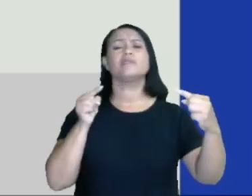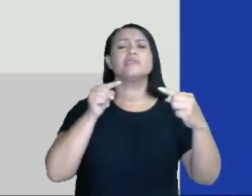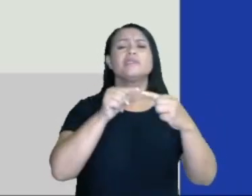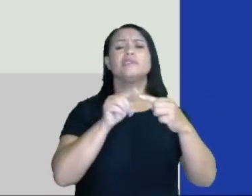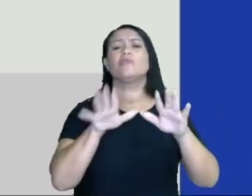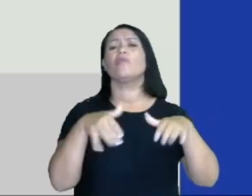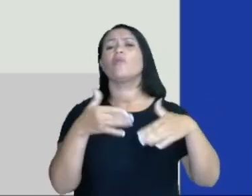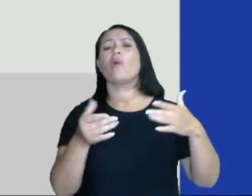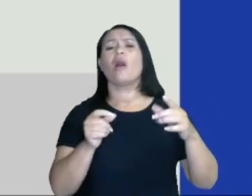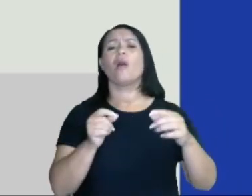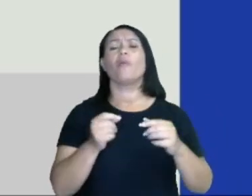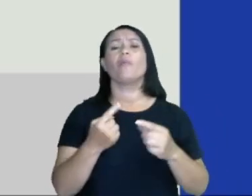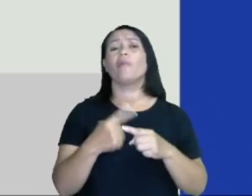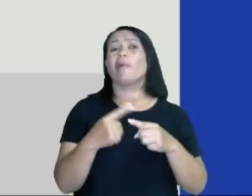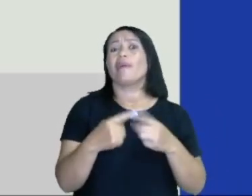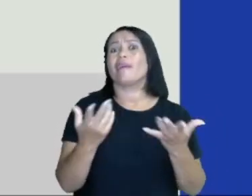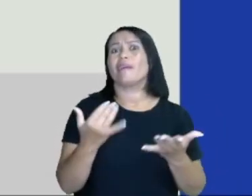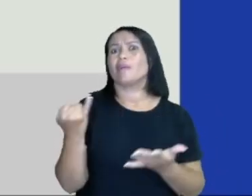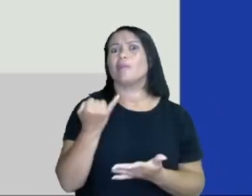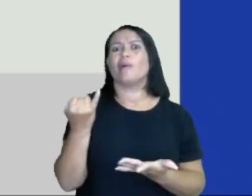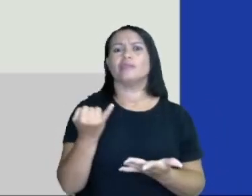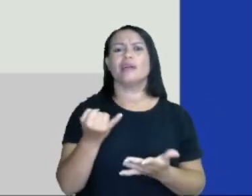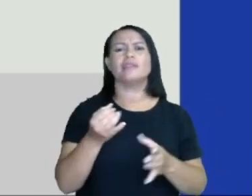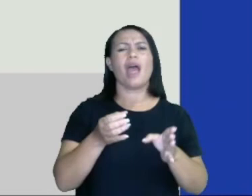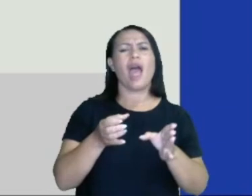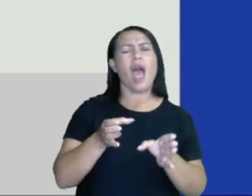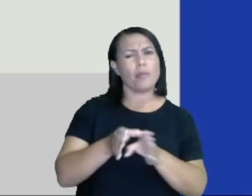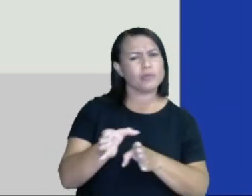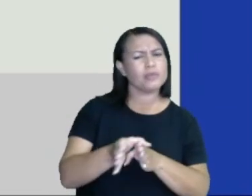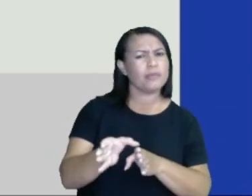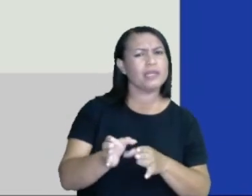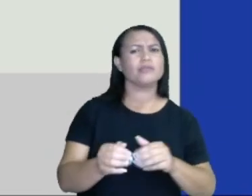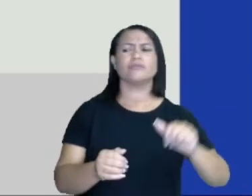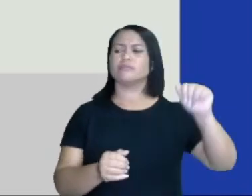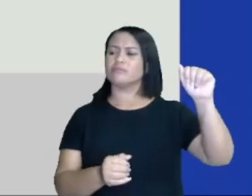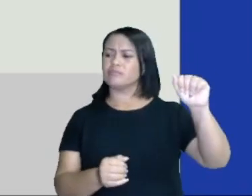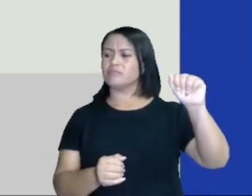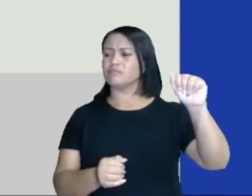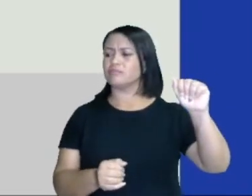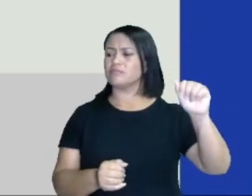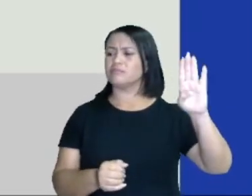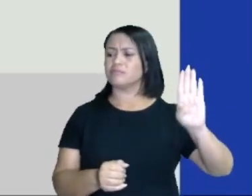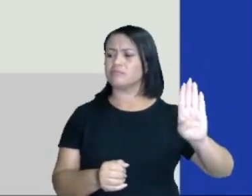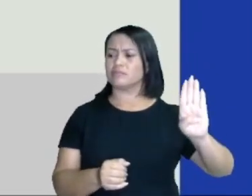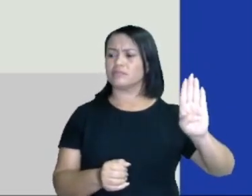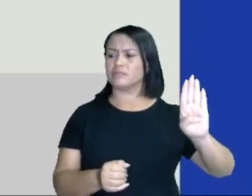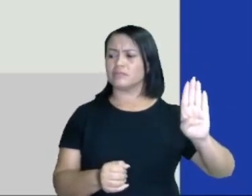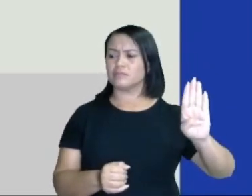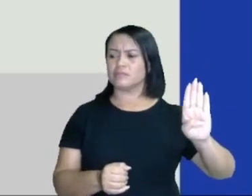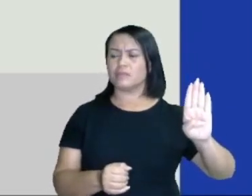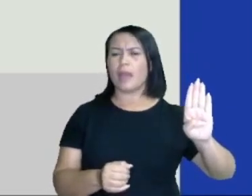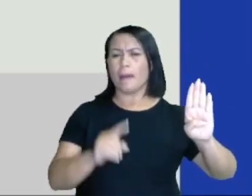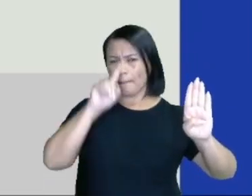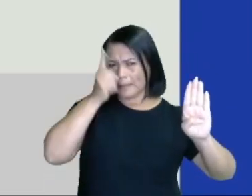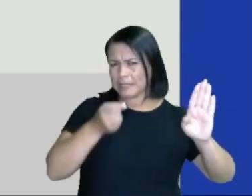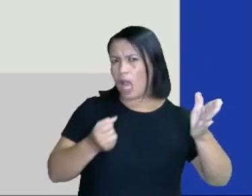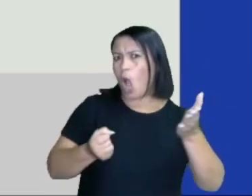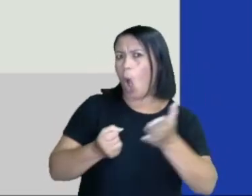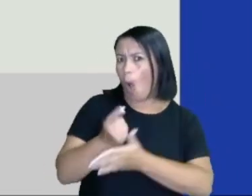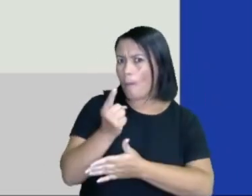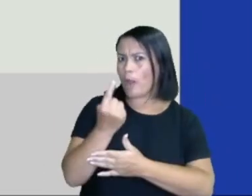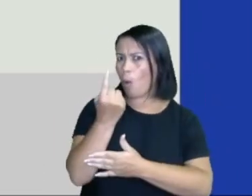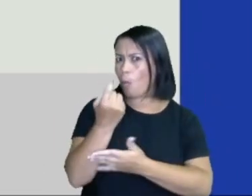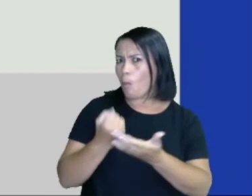Qual a finalidade? É passar um aconselhamento? Não. Letra B, convencer a comprar um